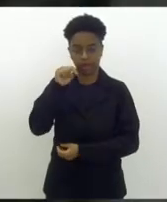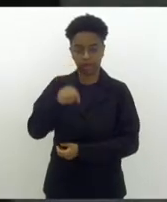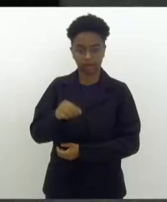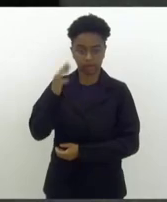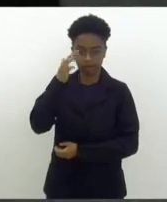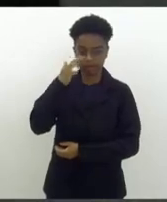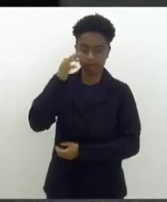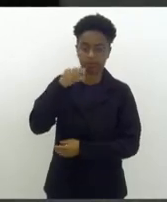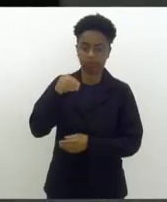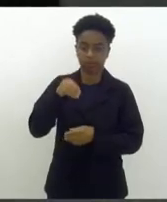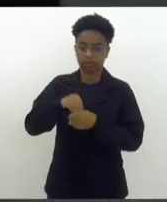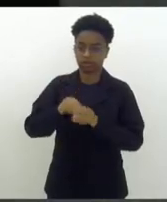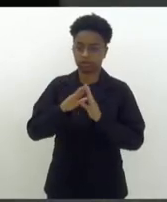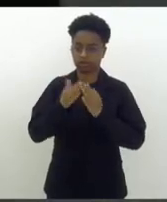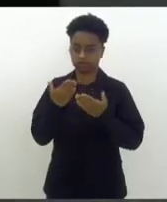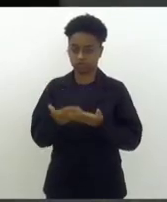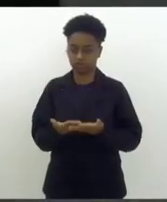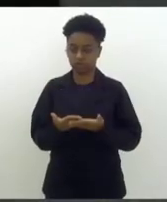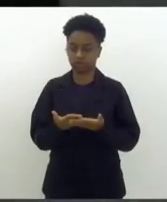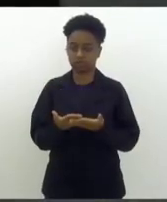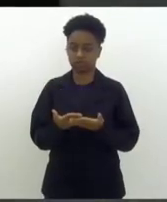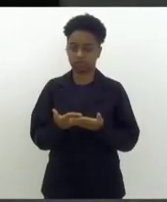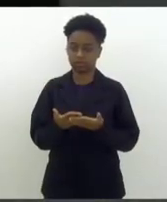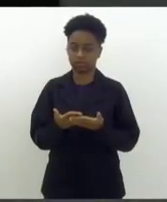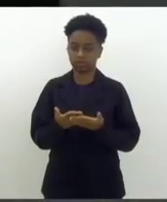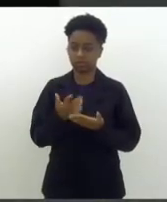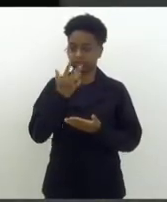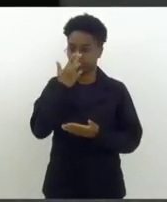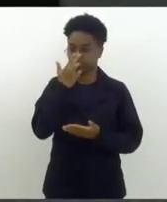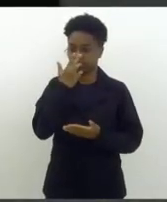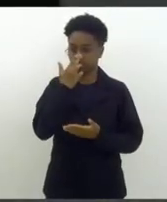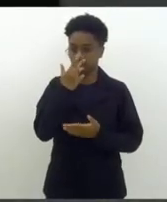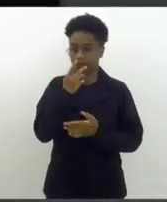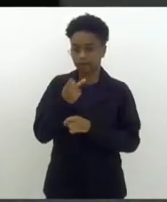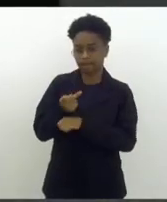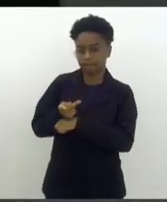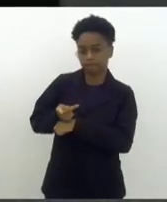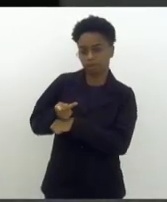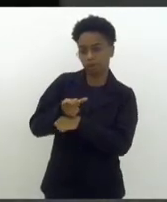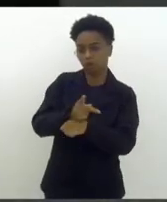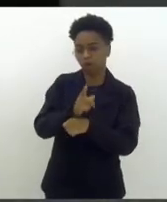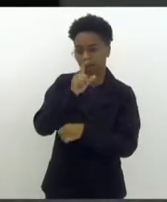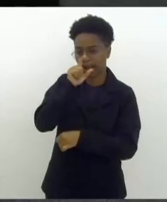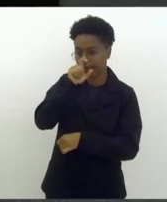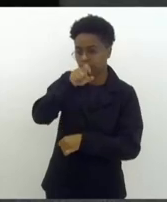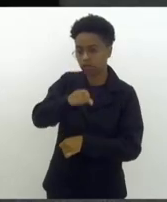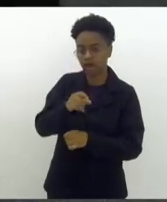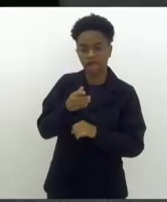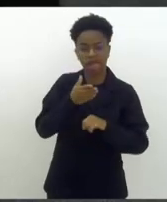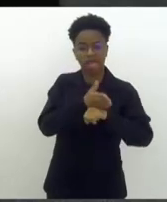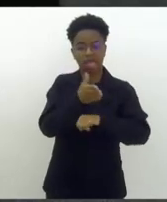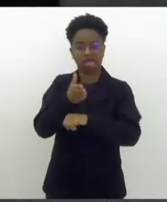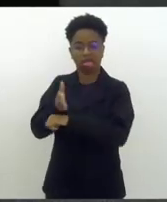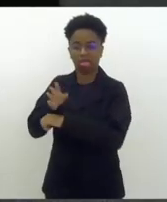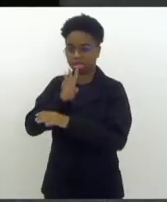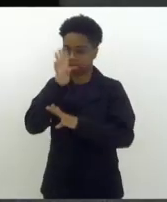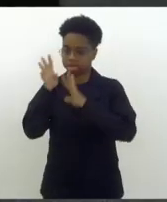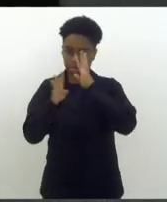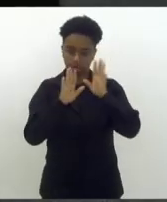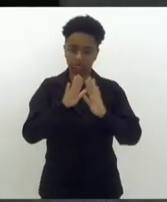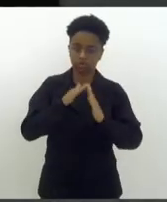a fiscalização na gestão das escolas como uma espécie de caça as bruxas entram nas escolas